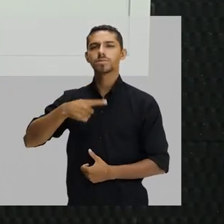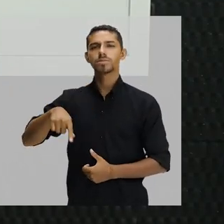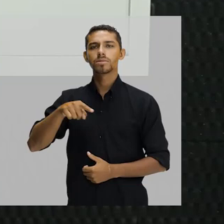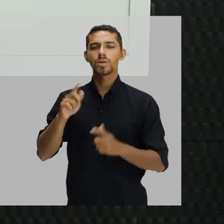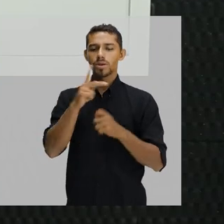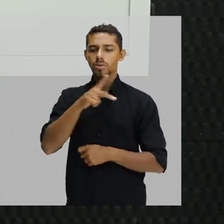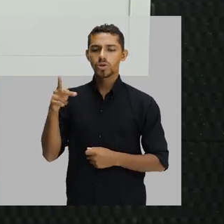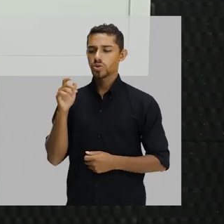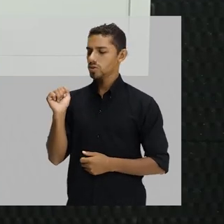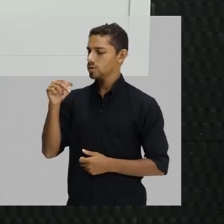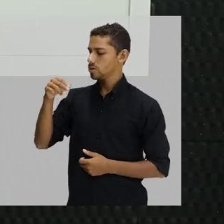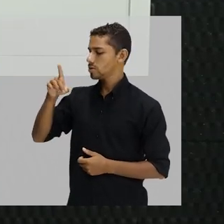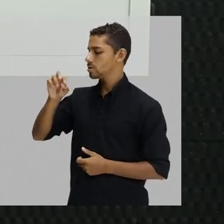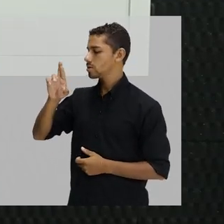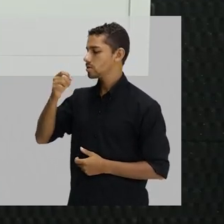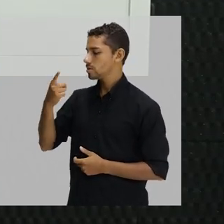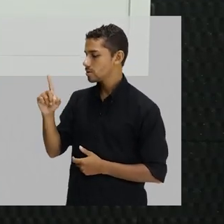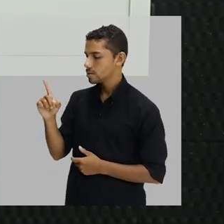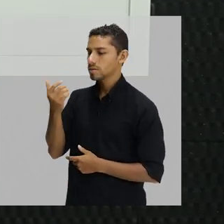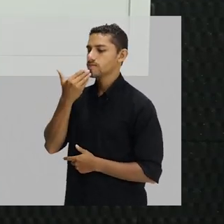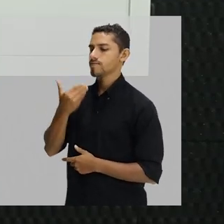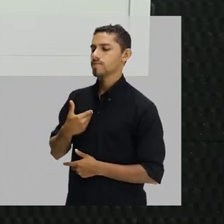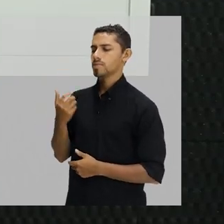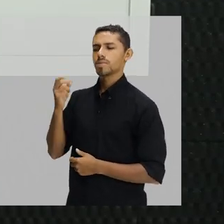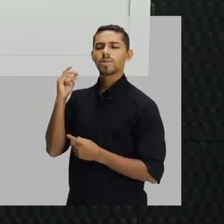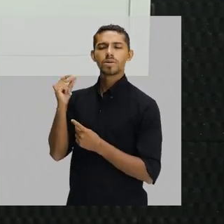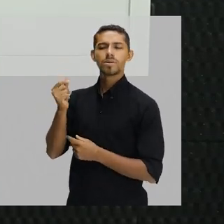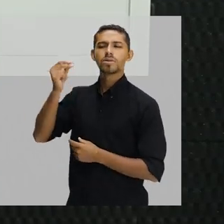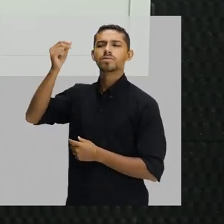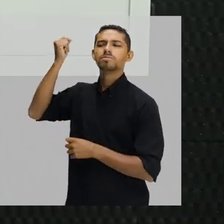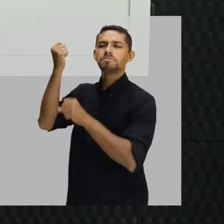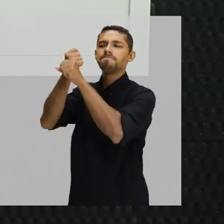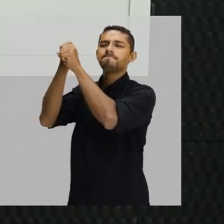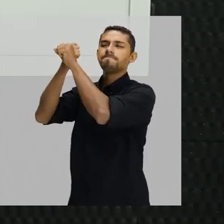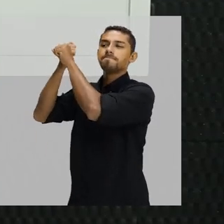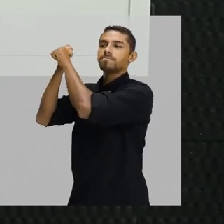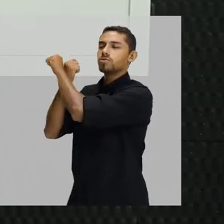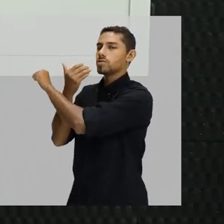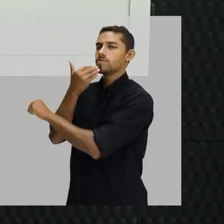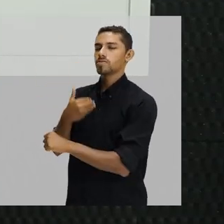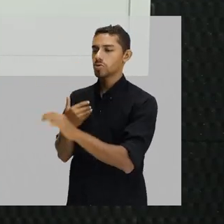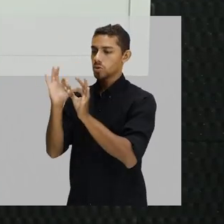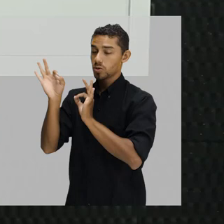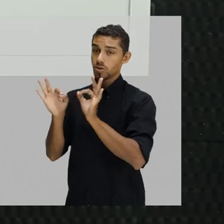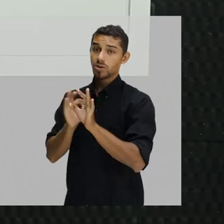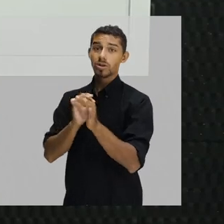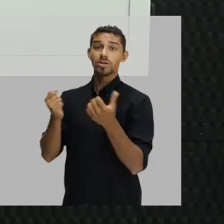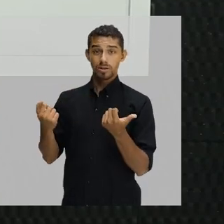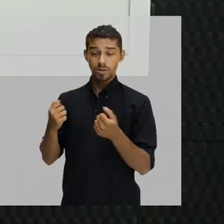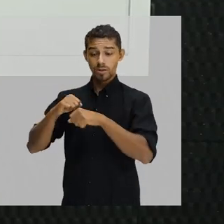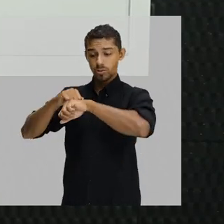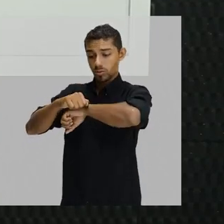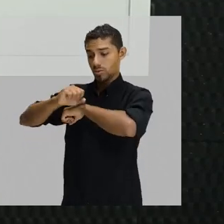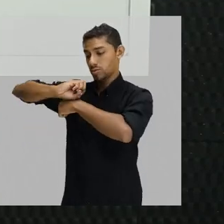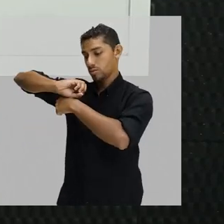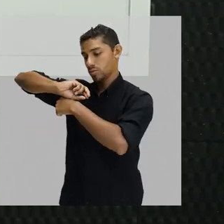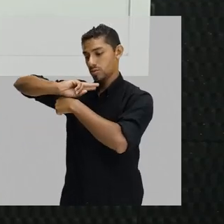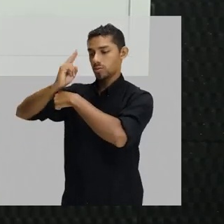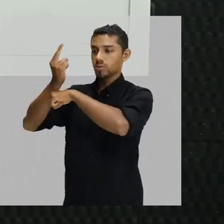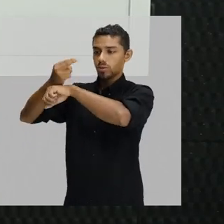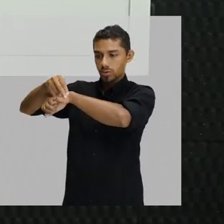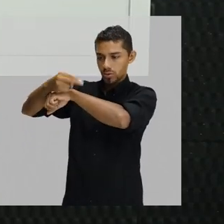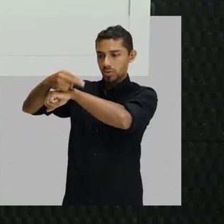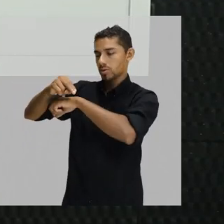André trabalha com esta modalidade de ensino faz tempo, ó. Lá na UEM, então, já vai dar ali uns